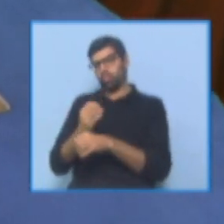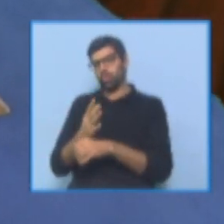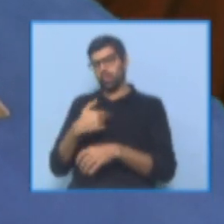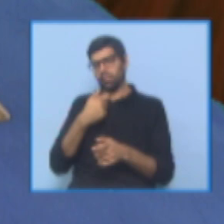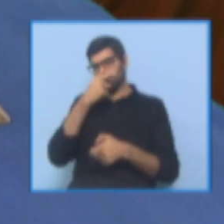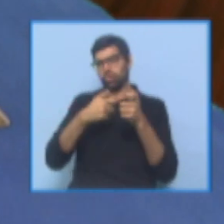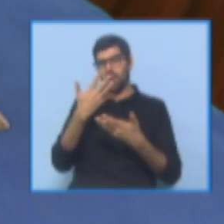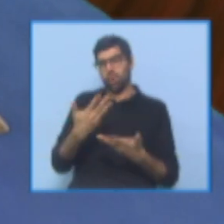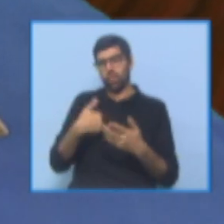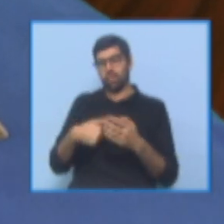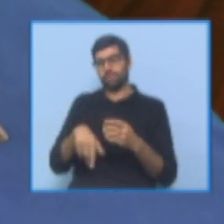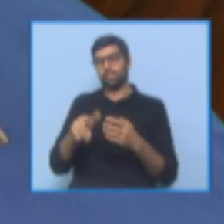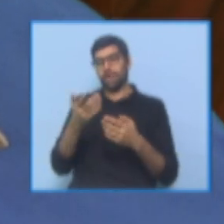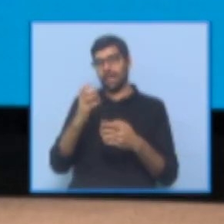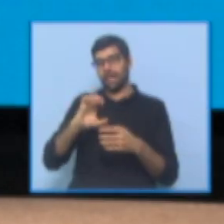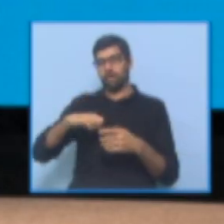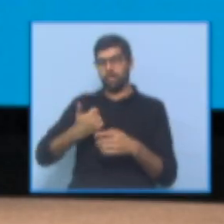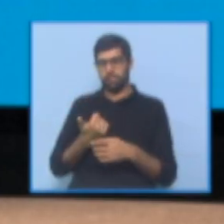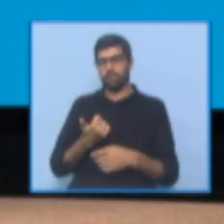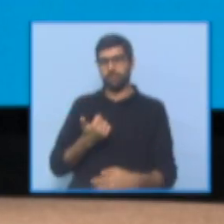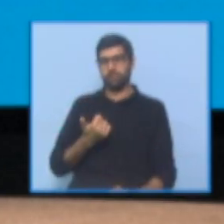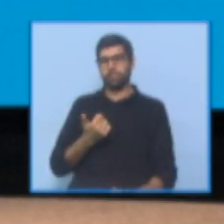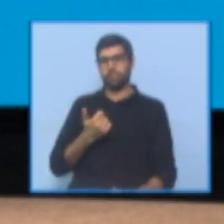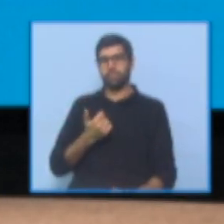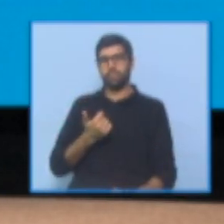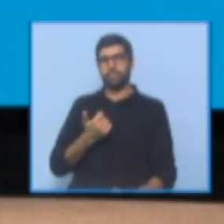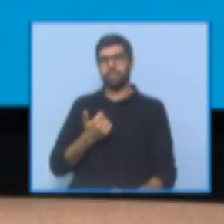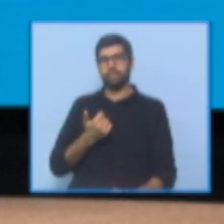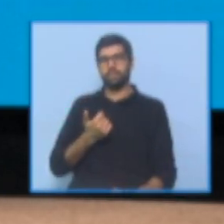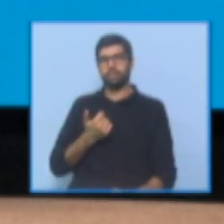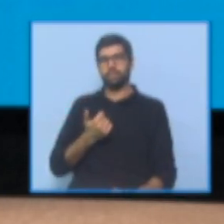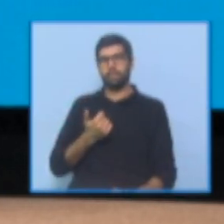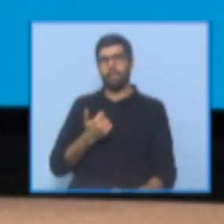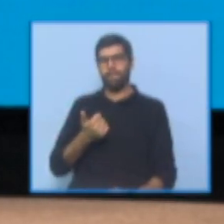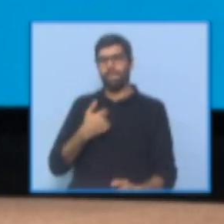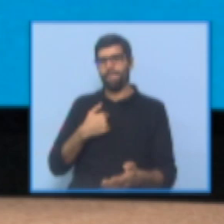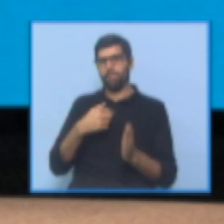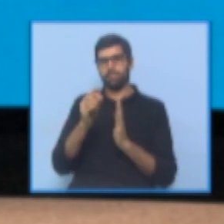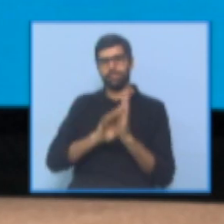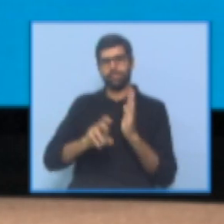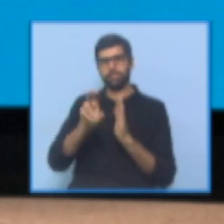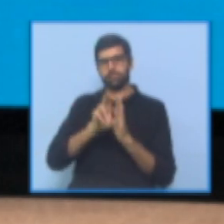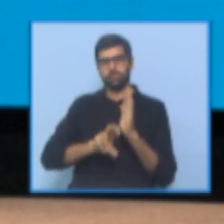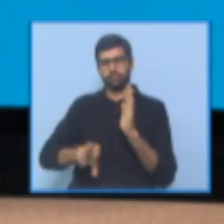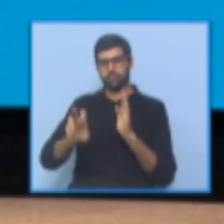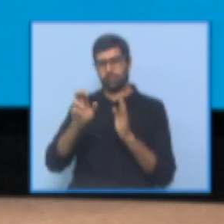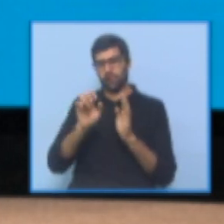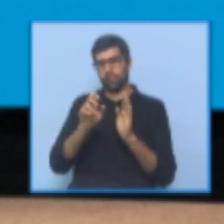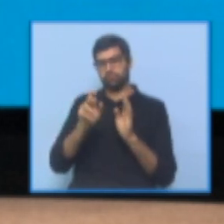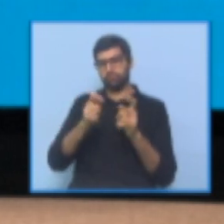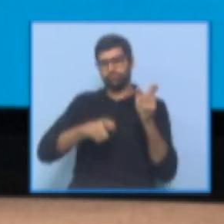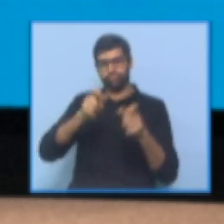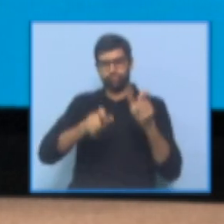em dia consomem, em Cabo Verde, isto está relatado, portanto, nos nossos índices, há